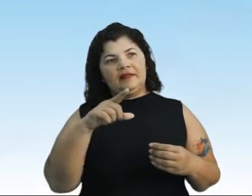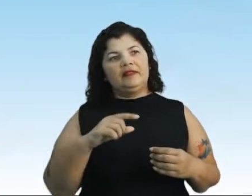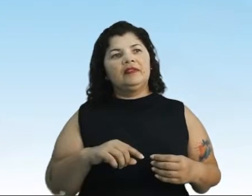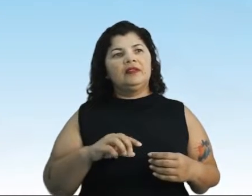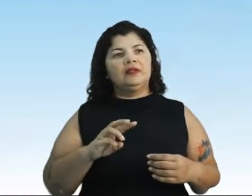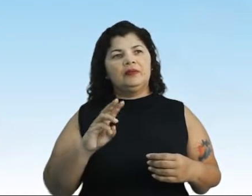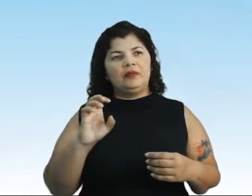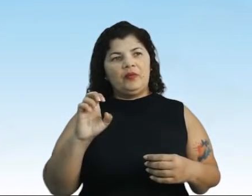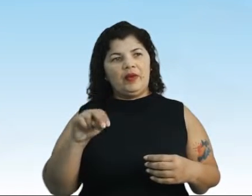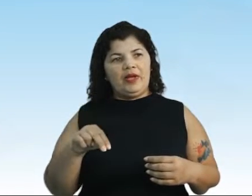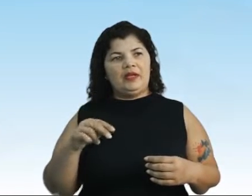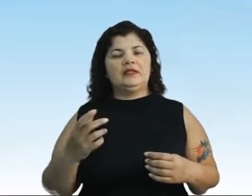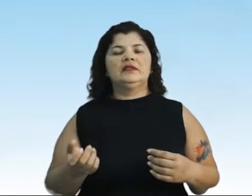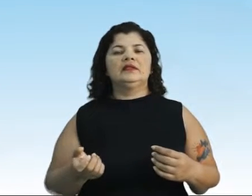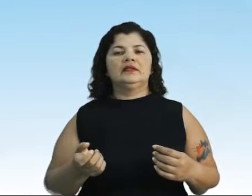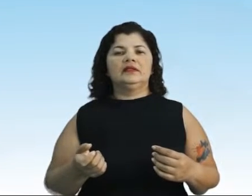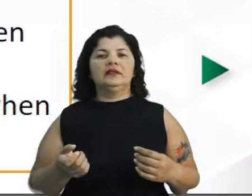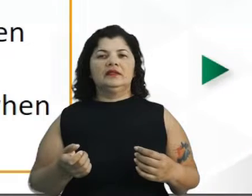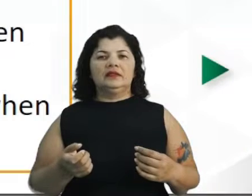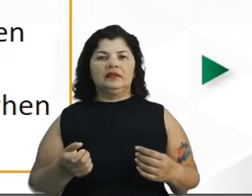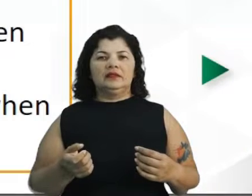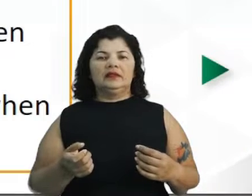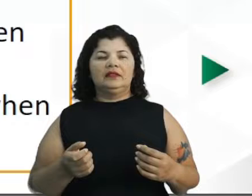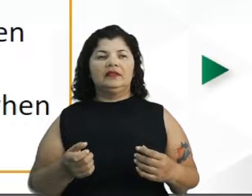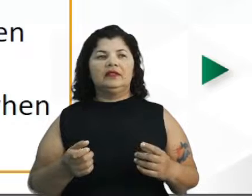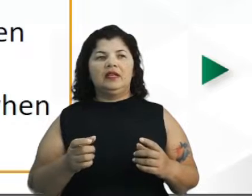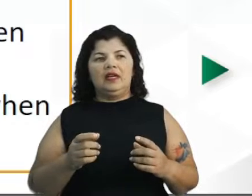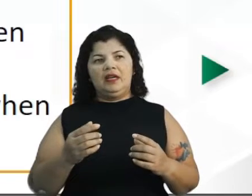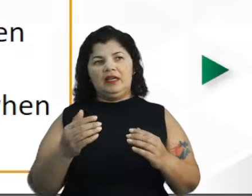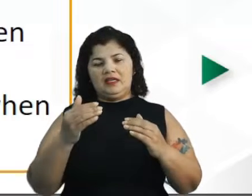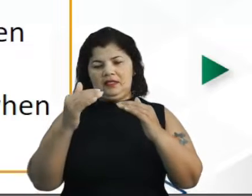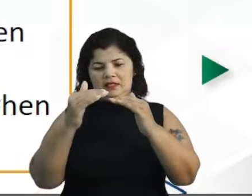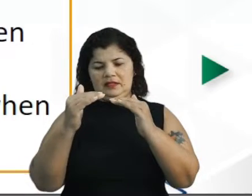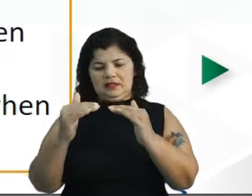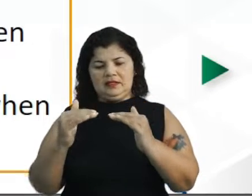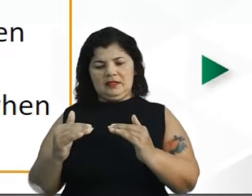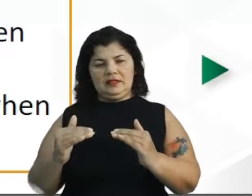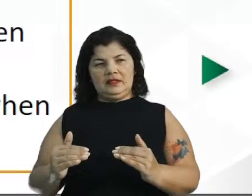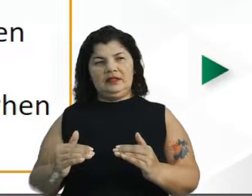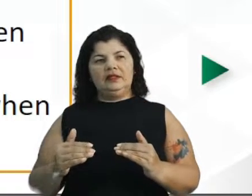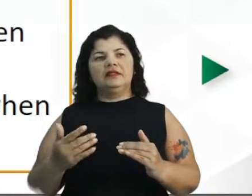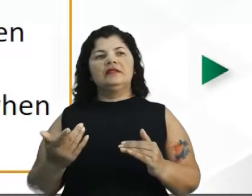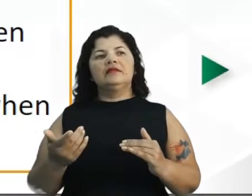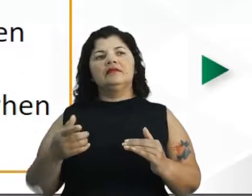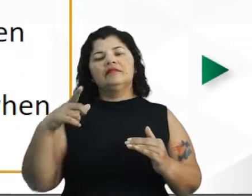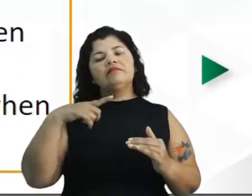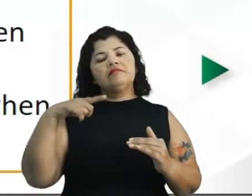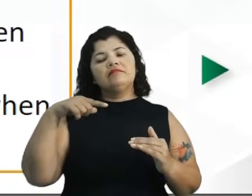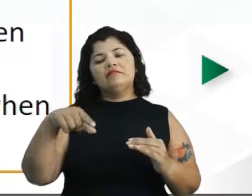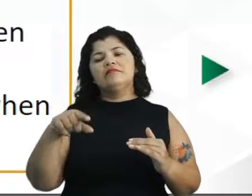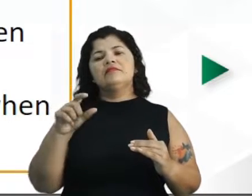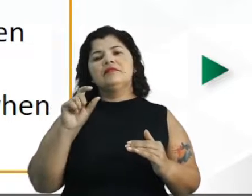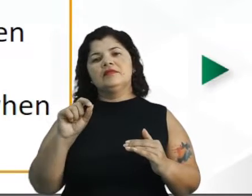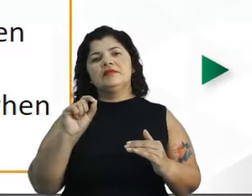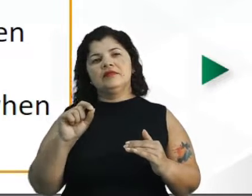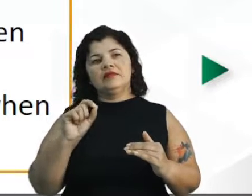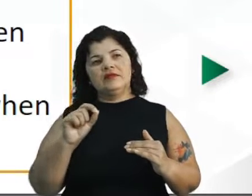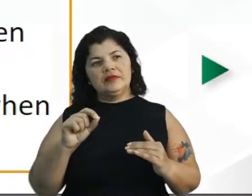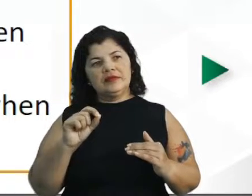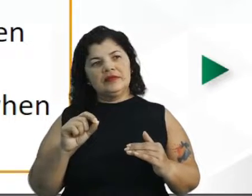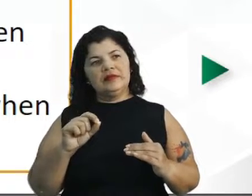when, depois que vem a sequência dele, percebam que tem aí o